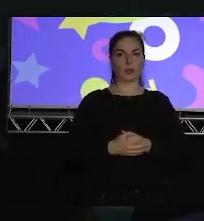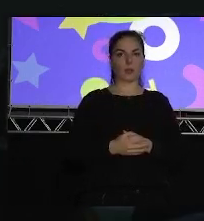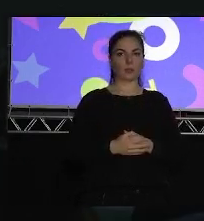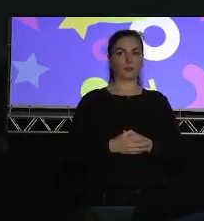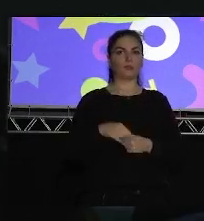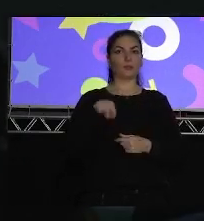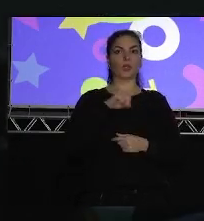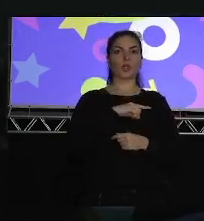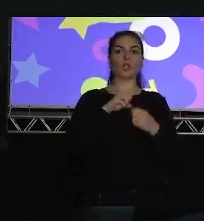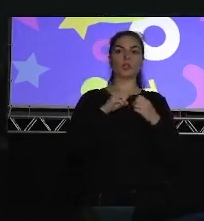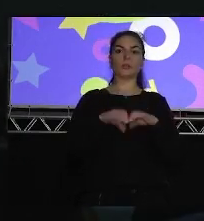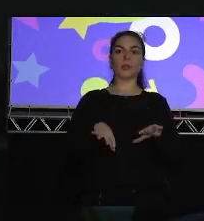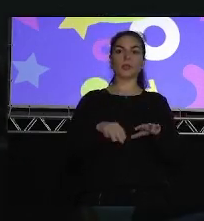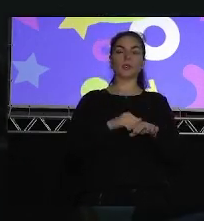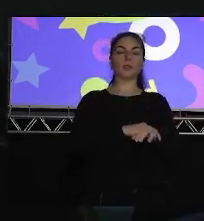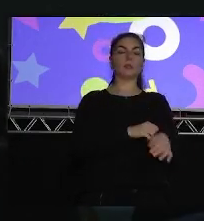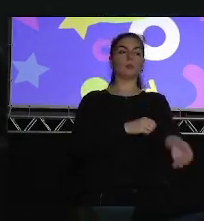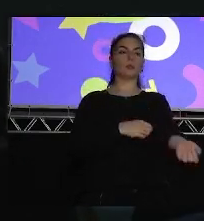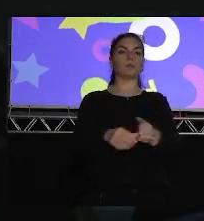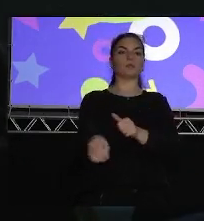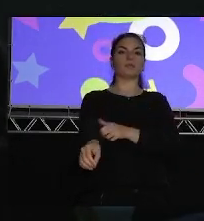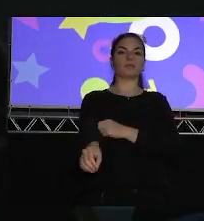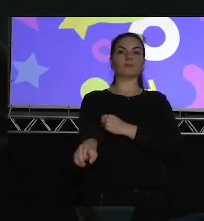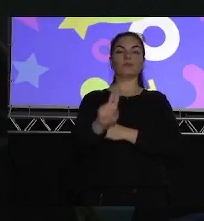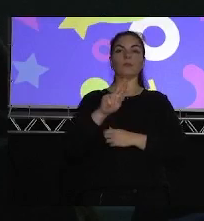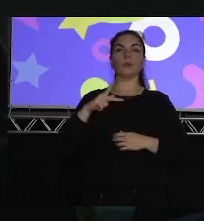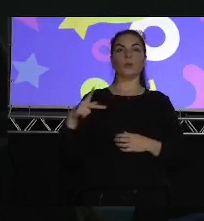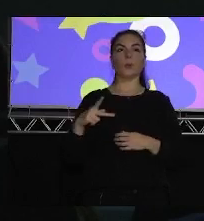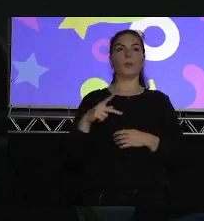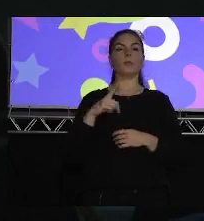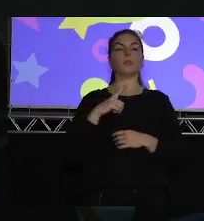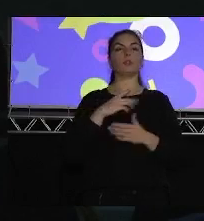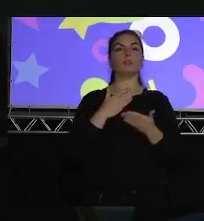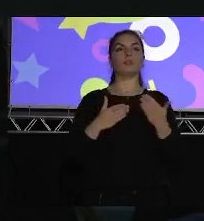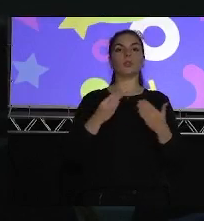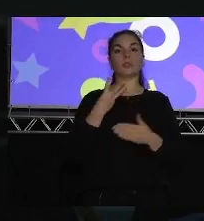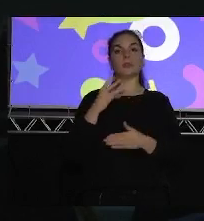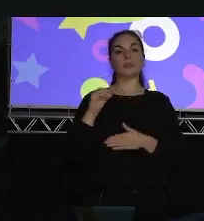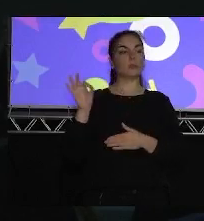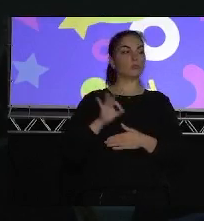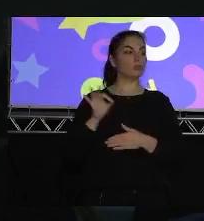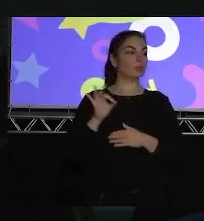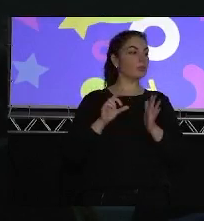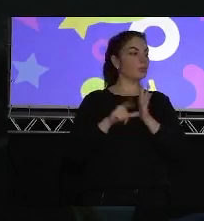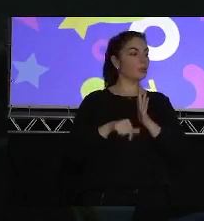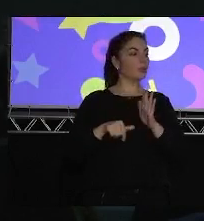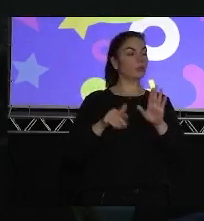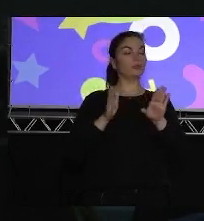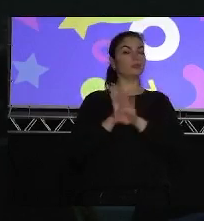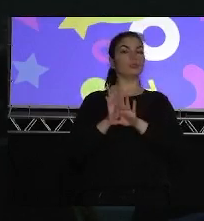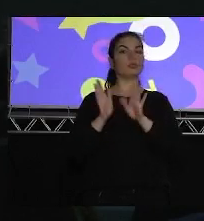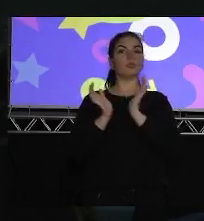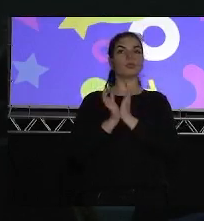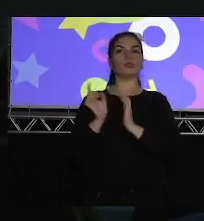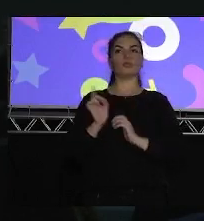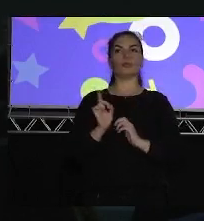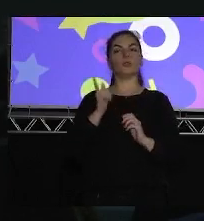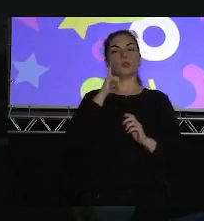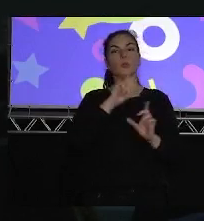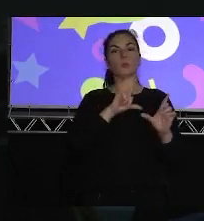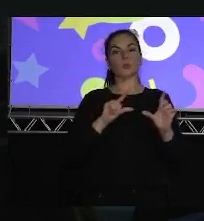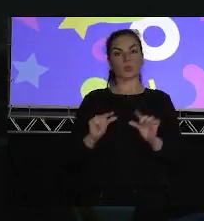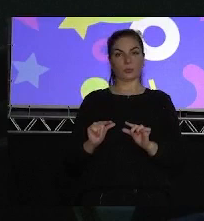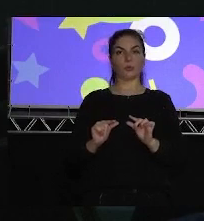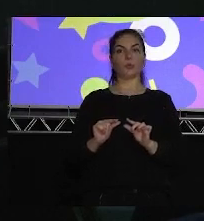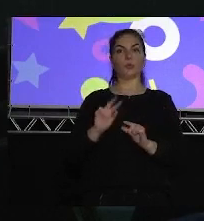e resolvemos demandas no upstream, 30% delas. Eram coisas que não precisava chegar no time, a gente conseguiu reduzir lá